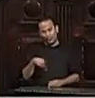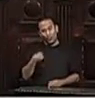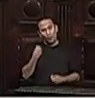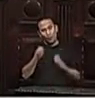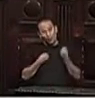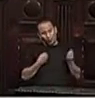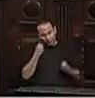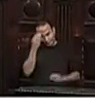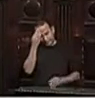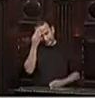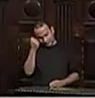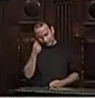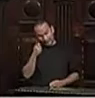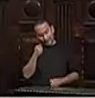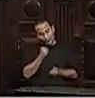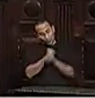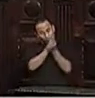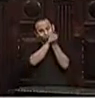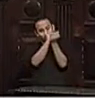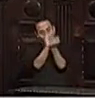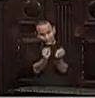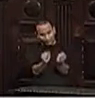sei que é impossível,